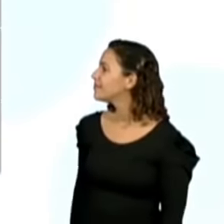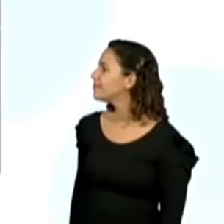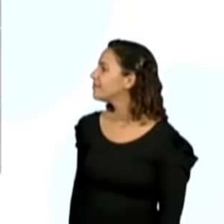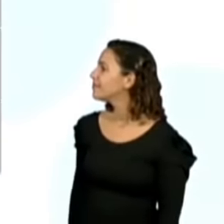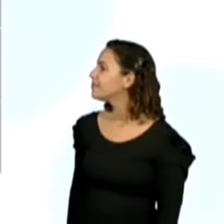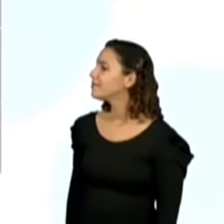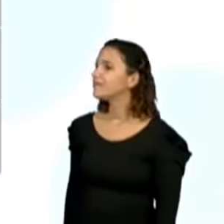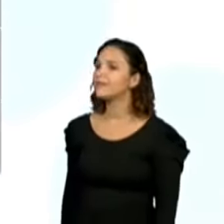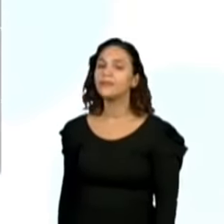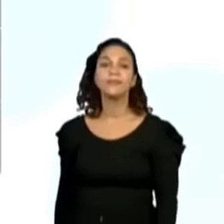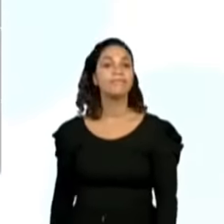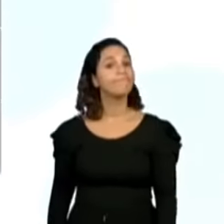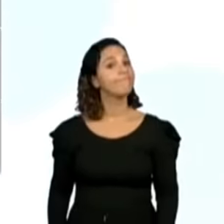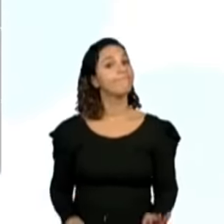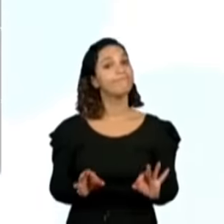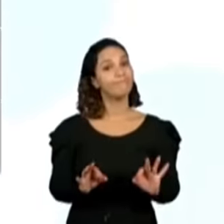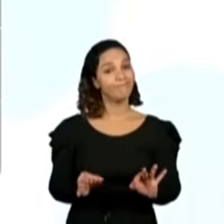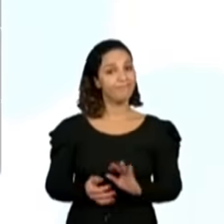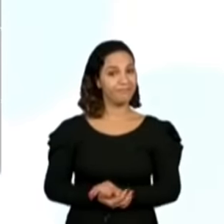Escrevi aqui, patela.